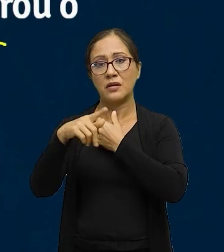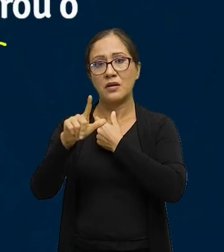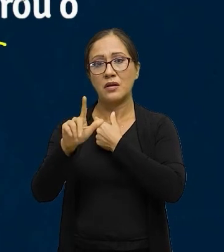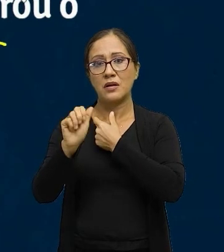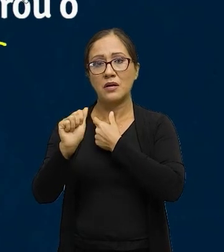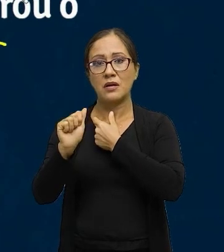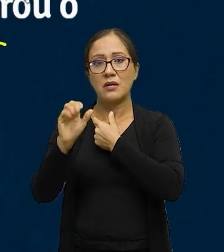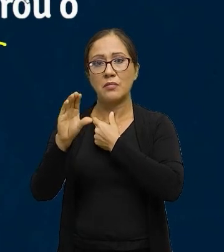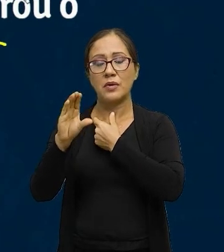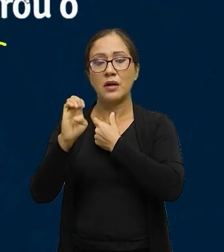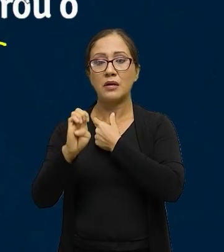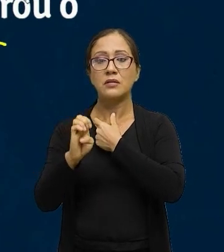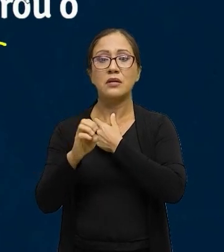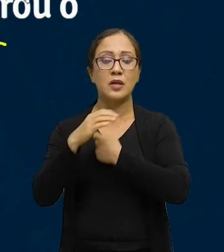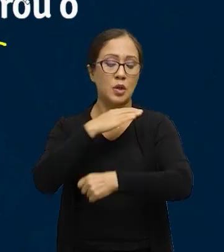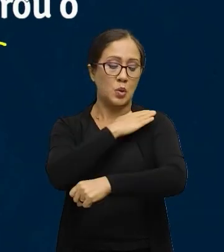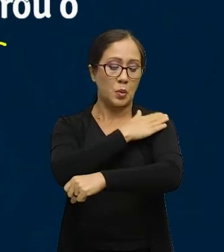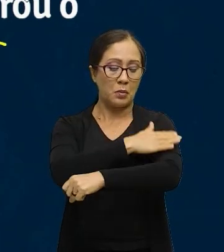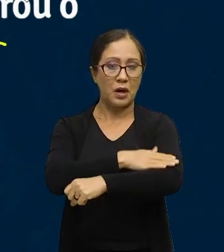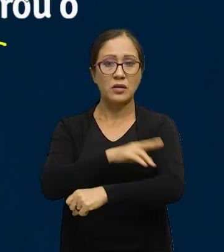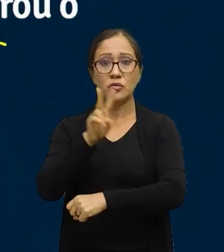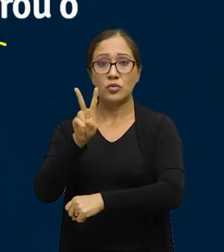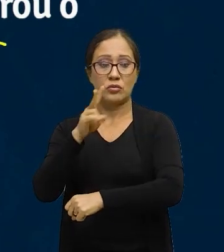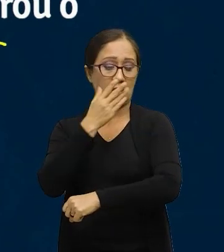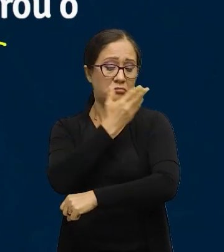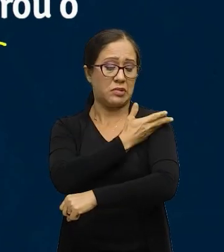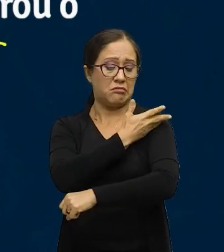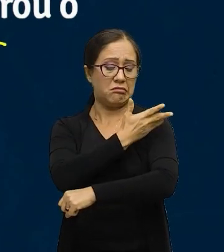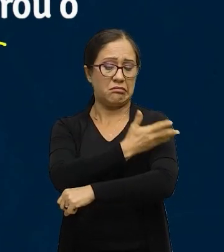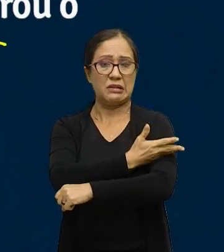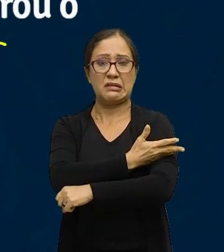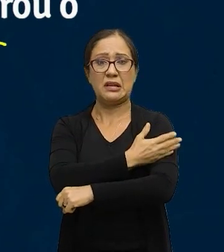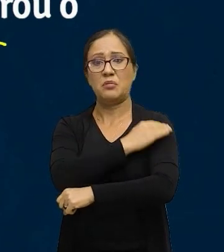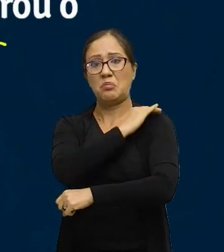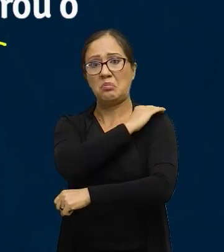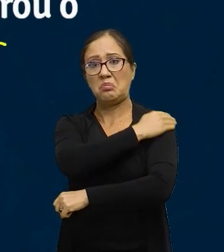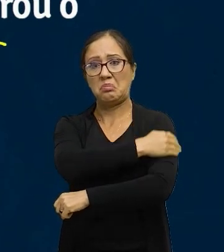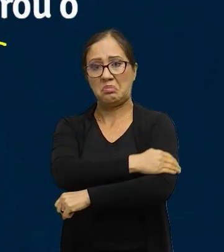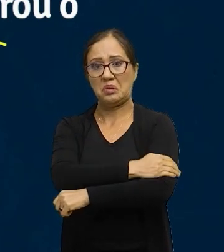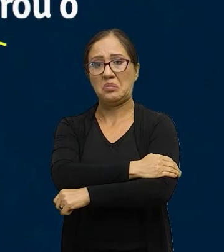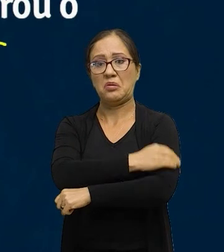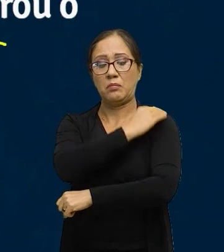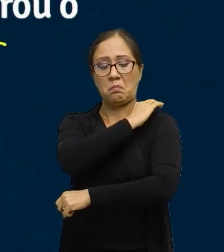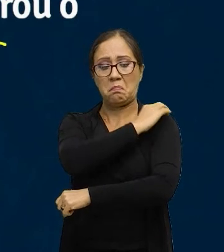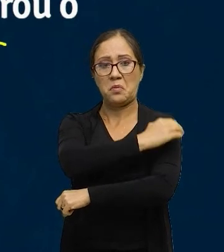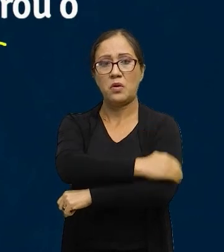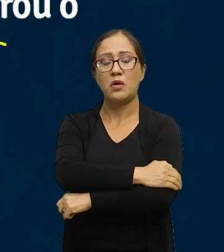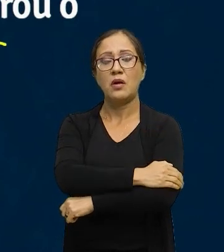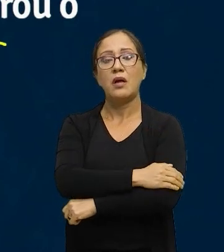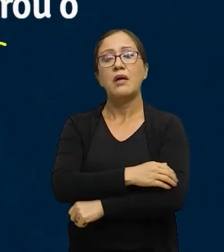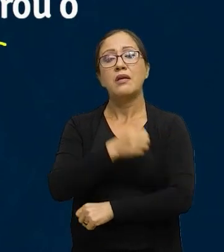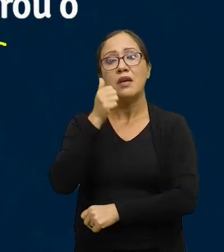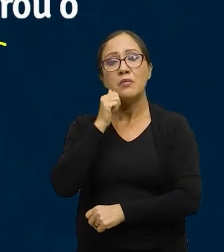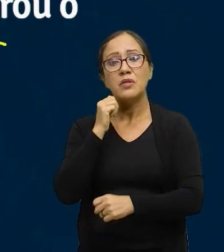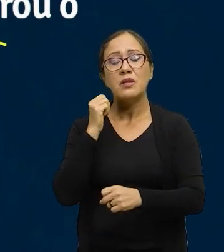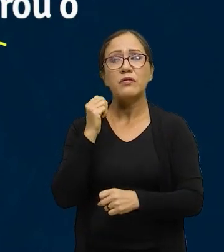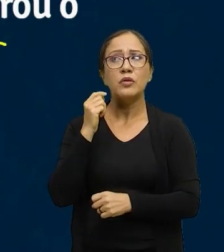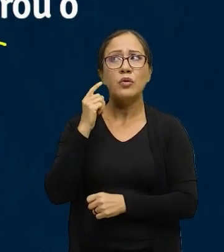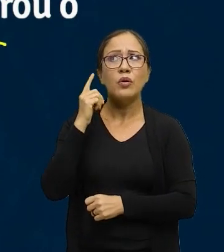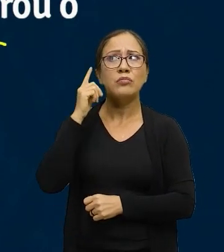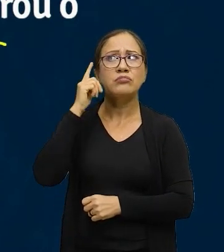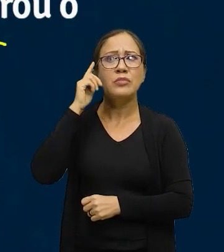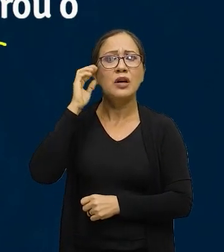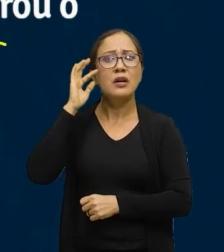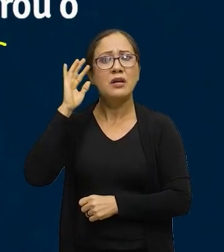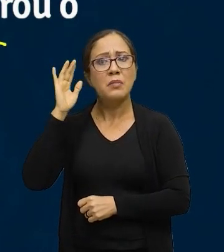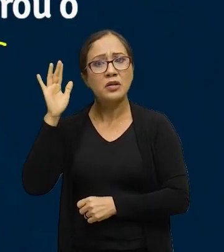da parte que quebrou duas partes, e ela ficou imaginando que era um lugar que